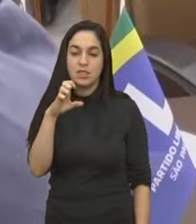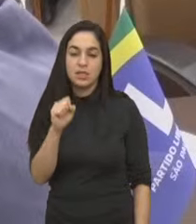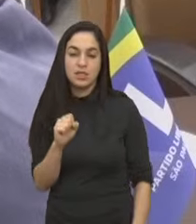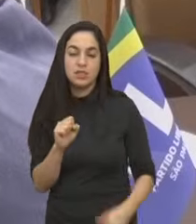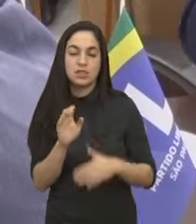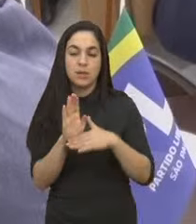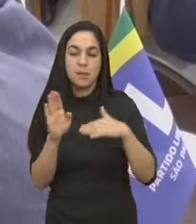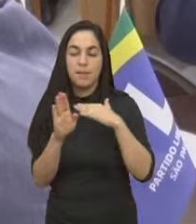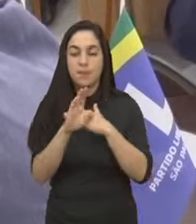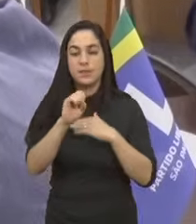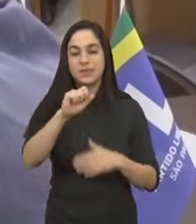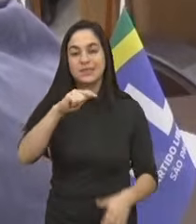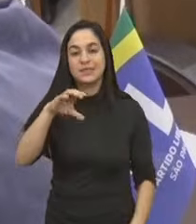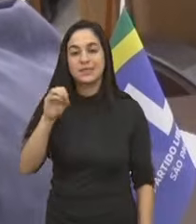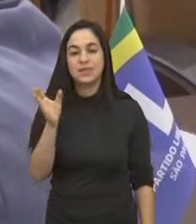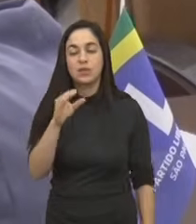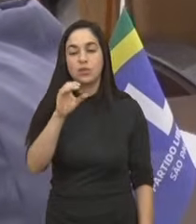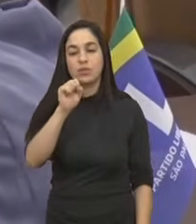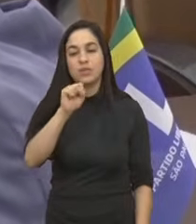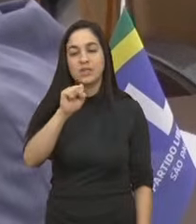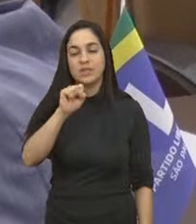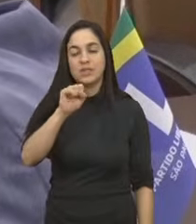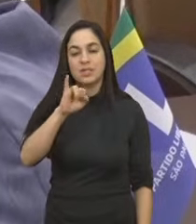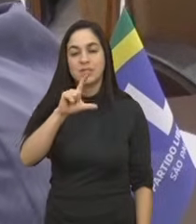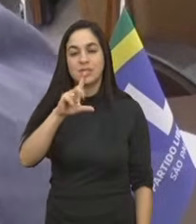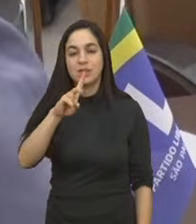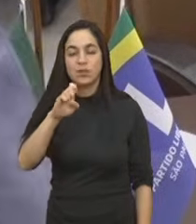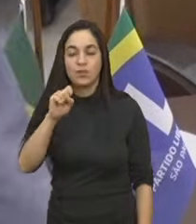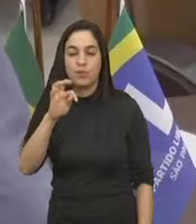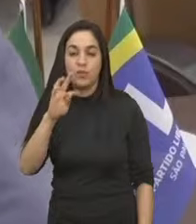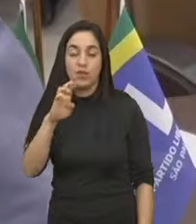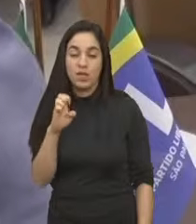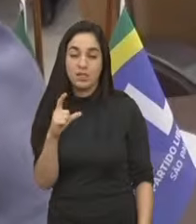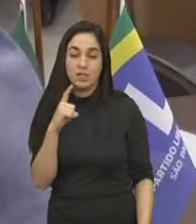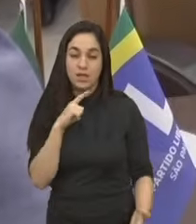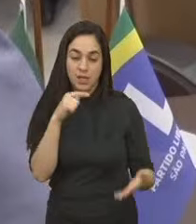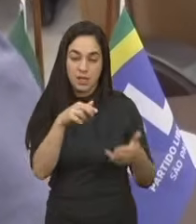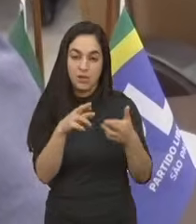de São Silvestre. Aqui está o requerimento para a EDP.